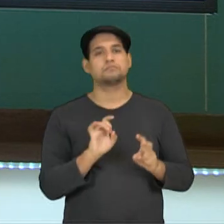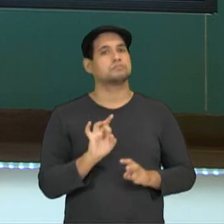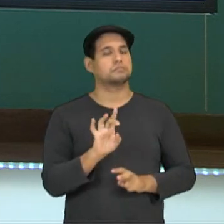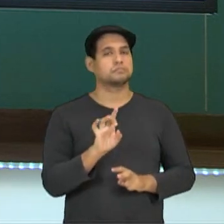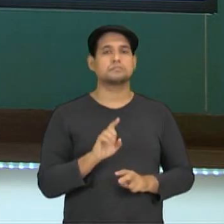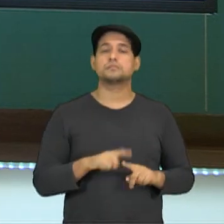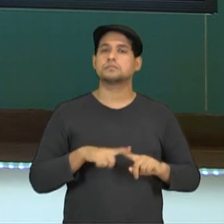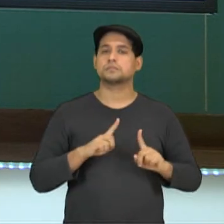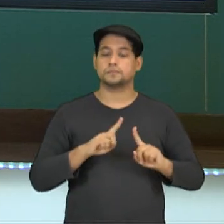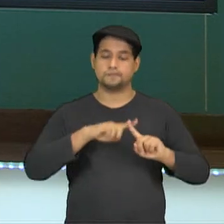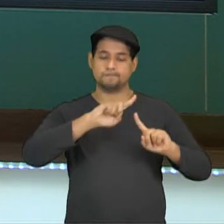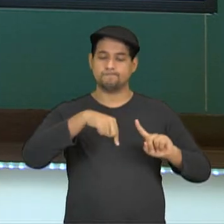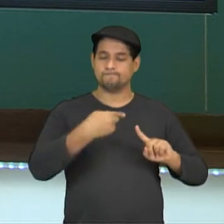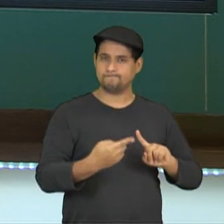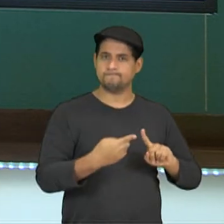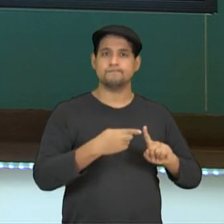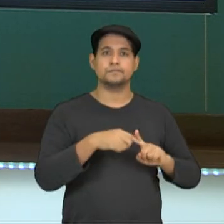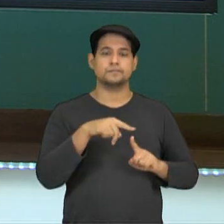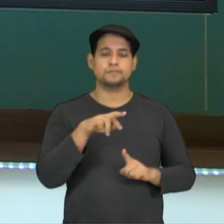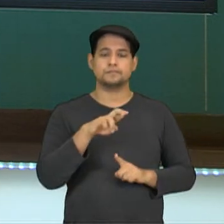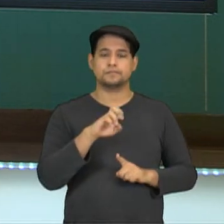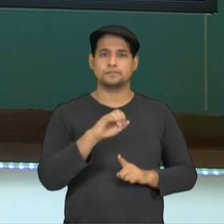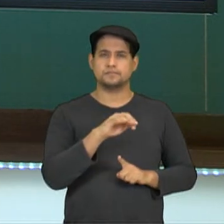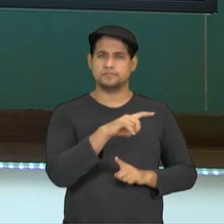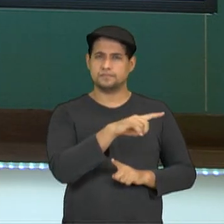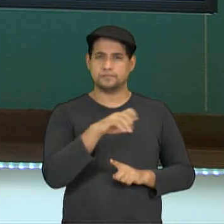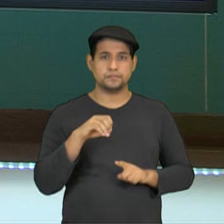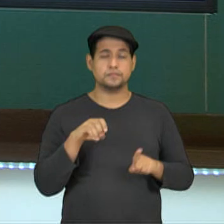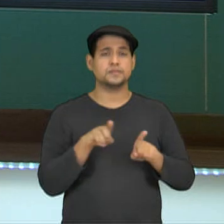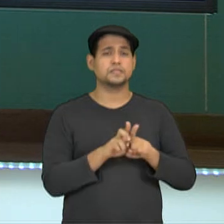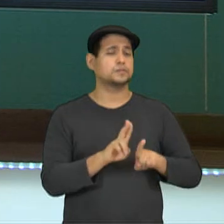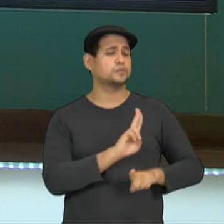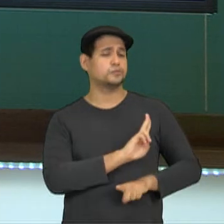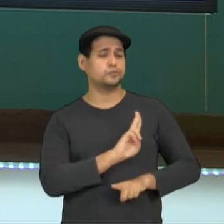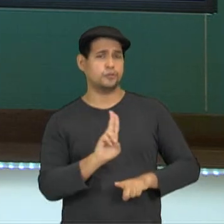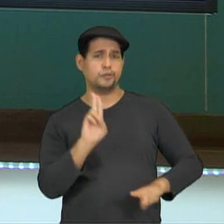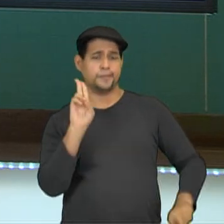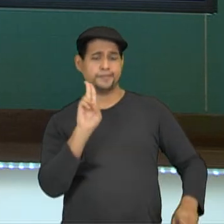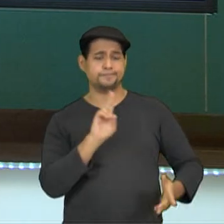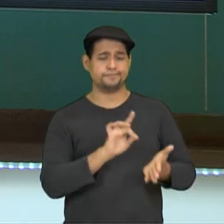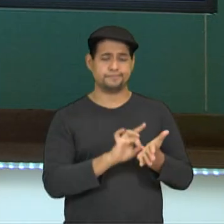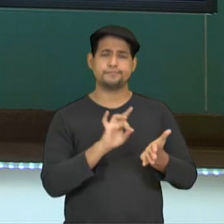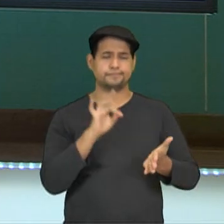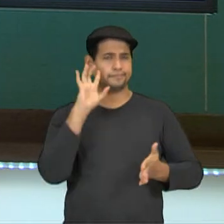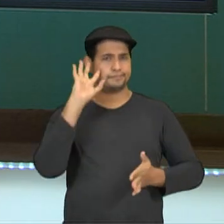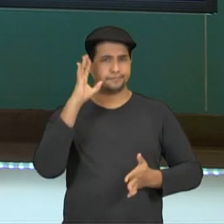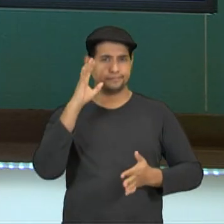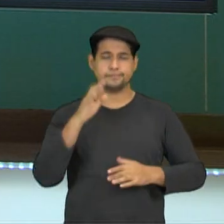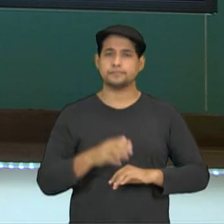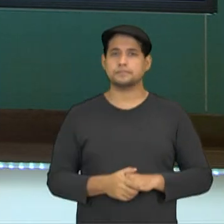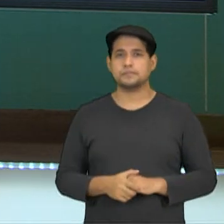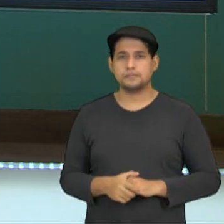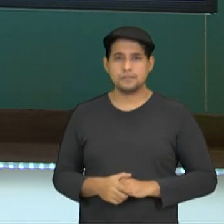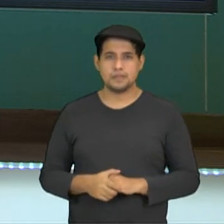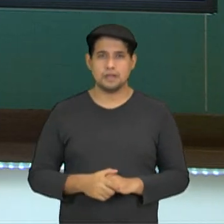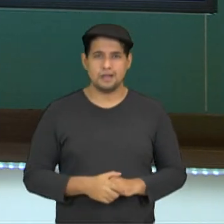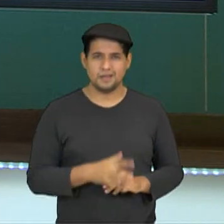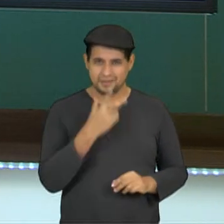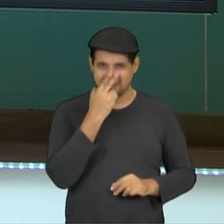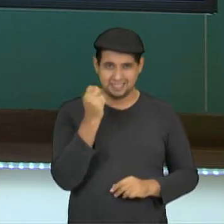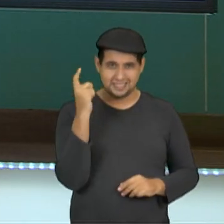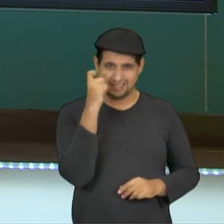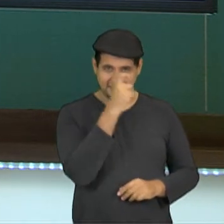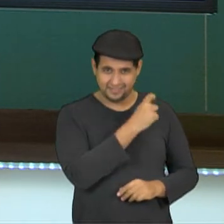oxigênio. E depois desse prefixo, o nome realmente daquele elemento. Tá parecendo